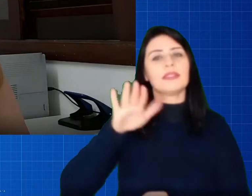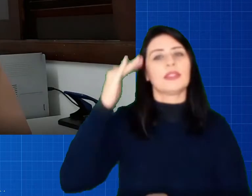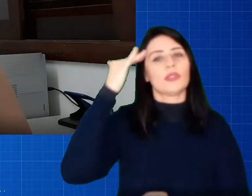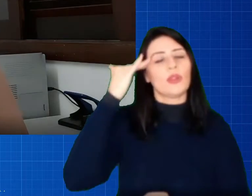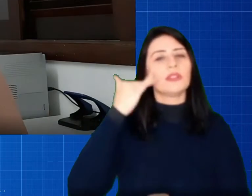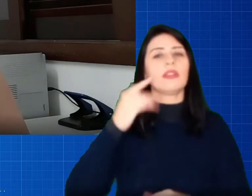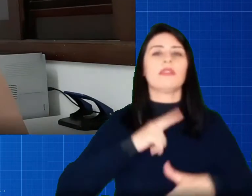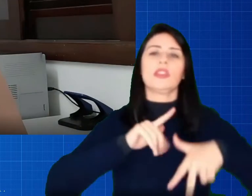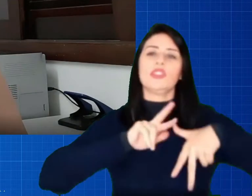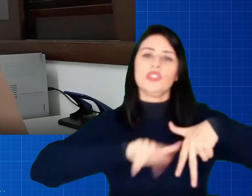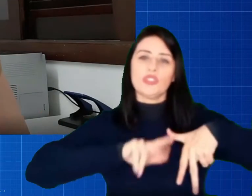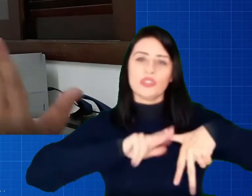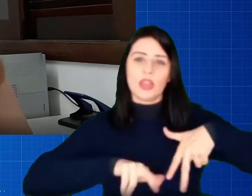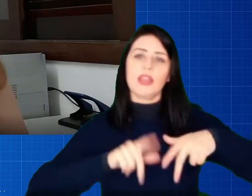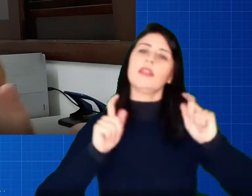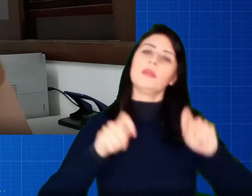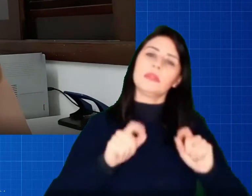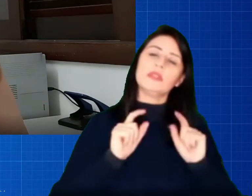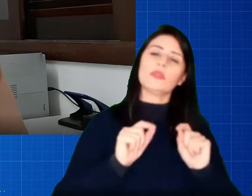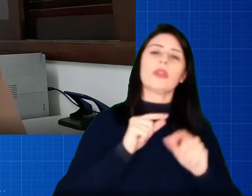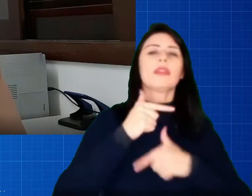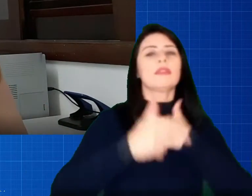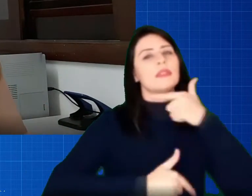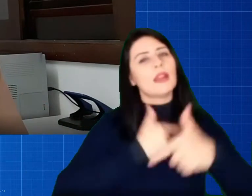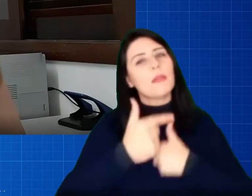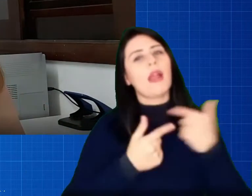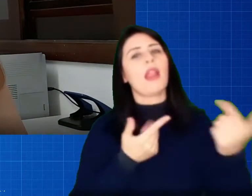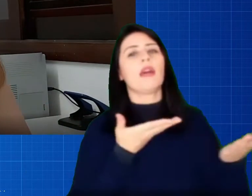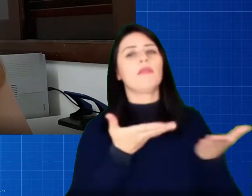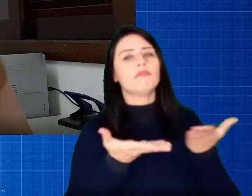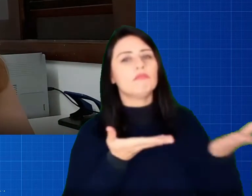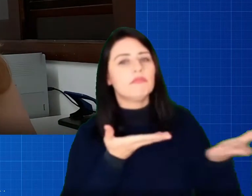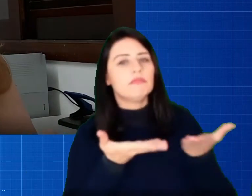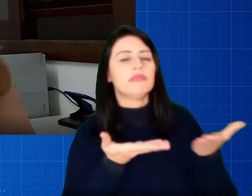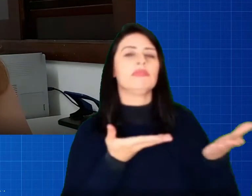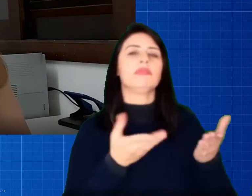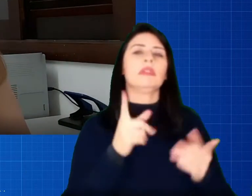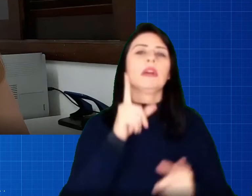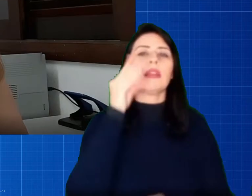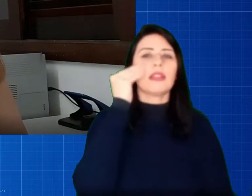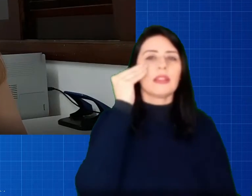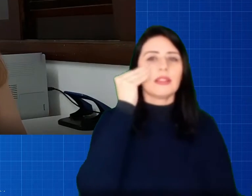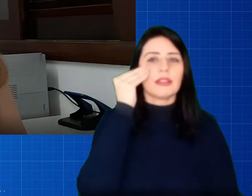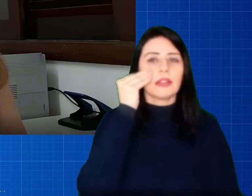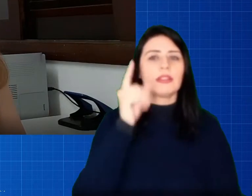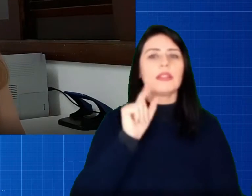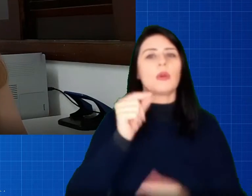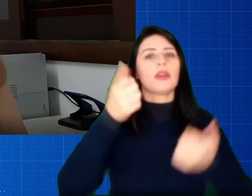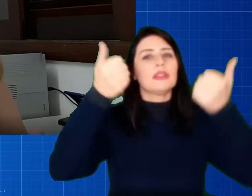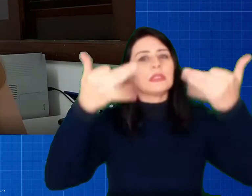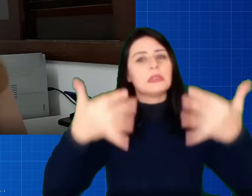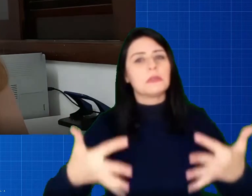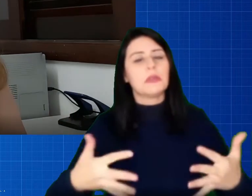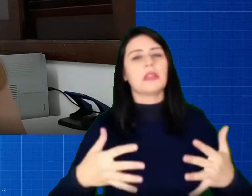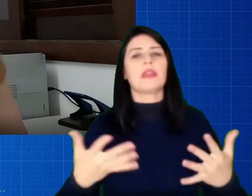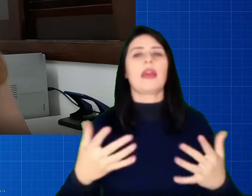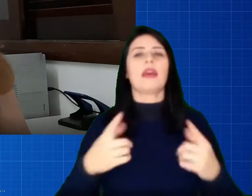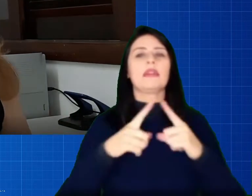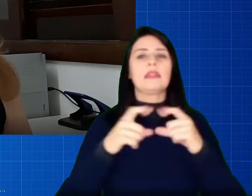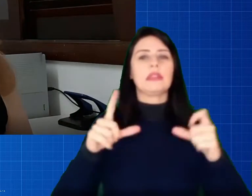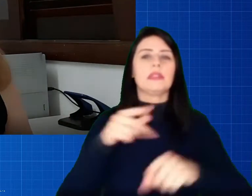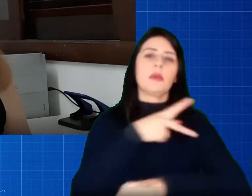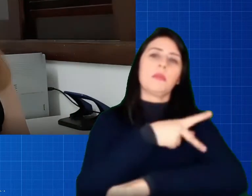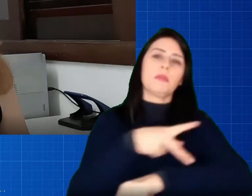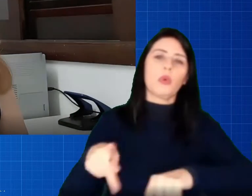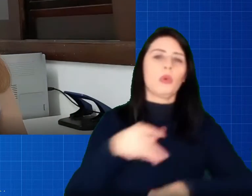gênero diferente. Então, tudo isso tem que ser, né, trabalhado, né, tentar ser uma coisa pura, livre